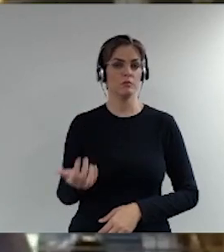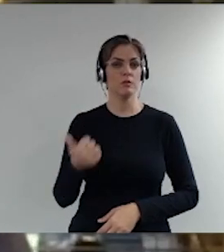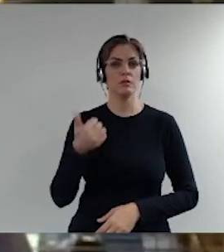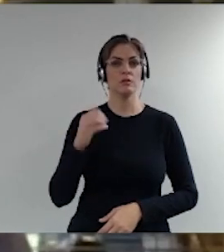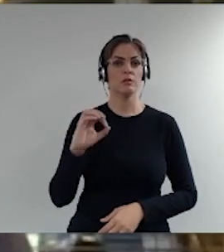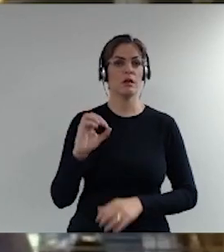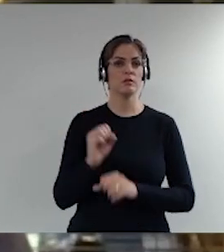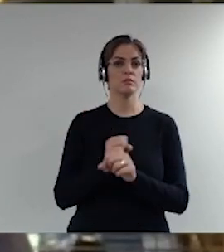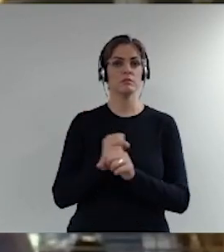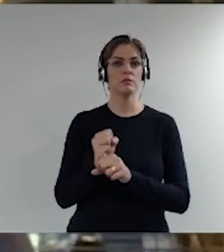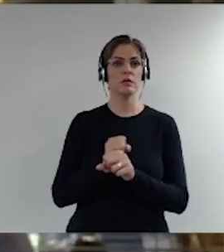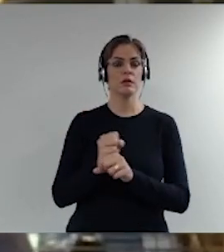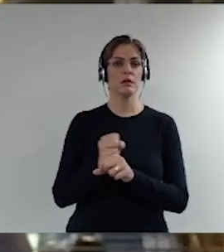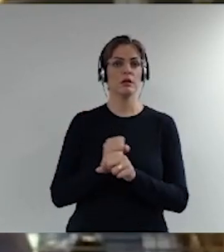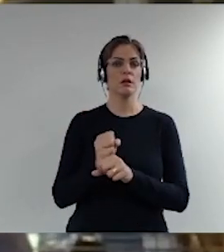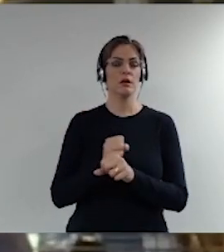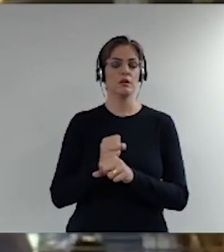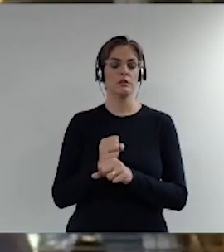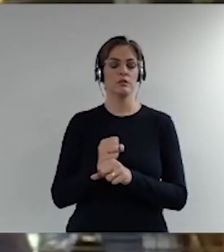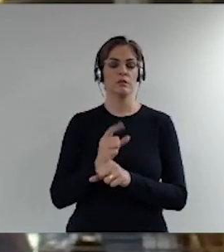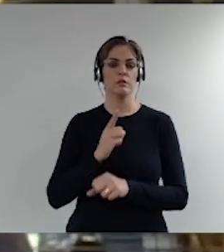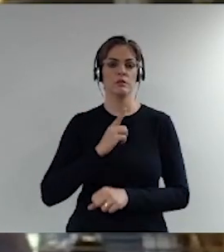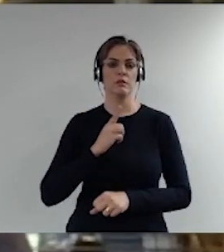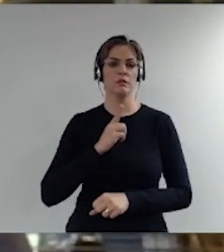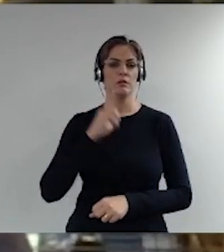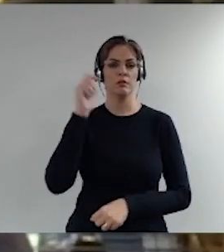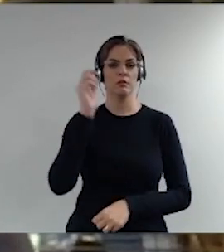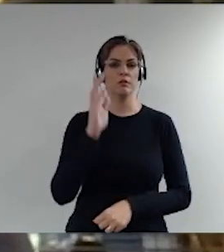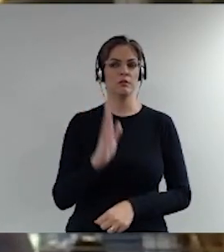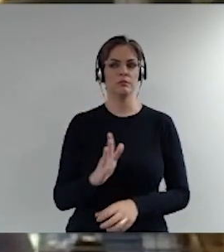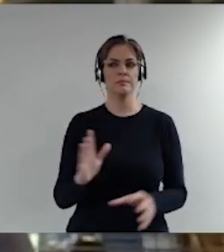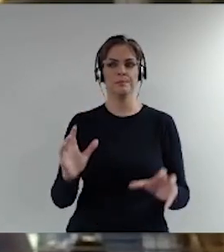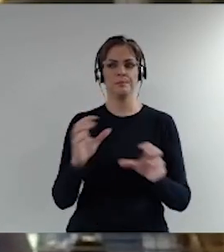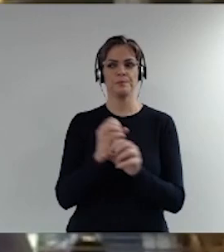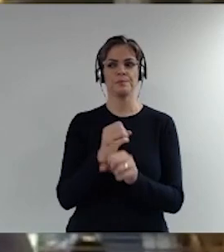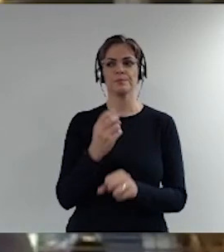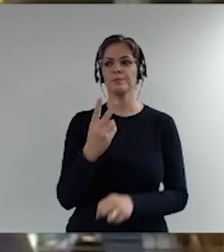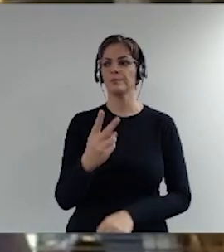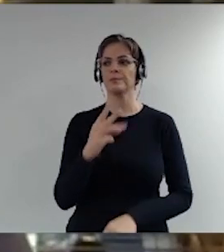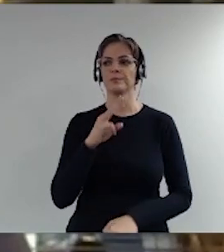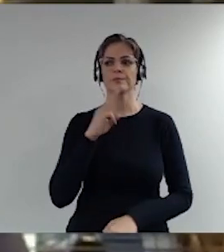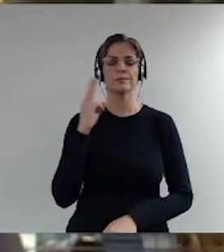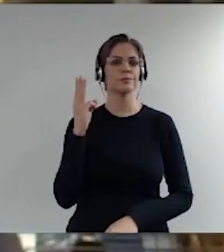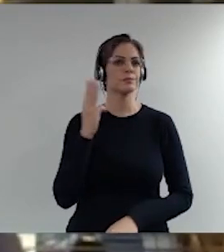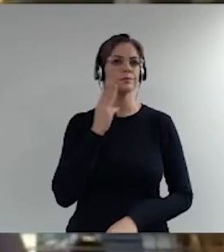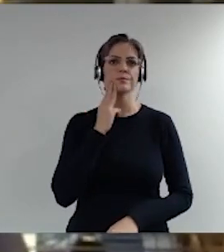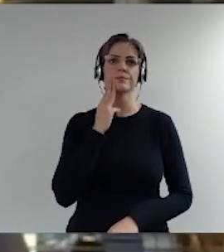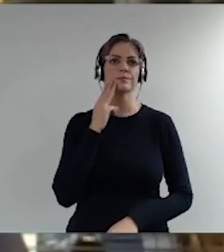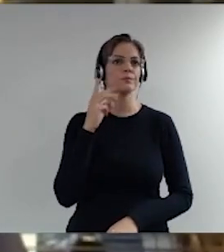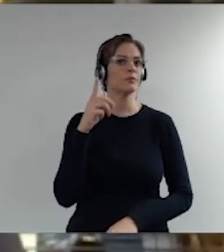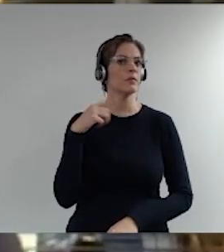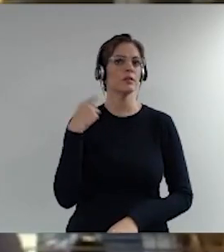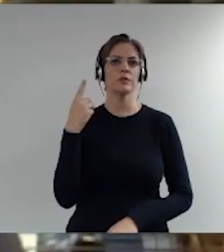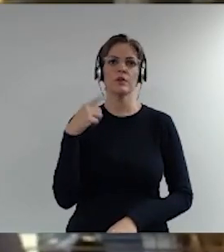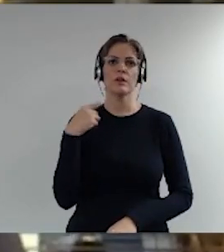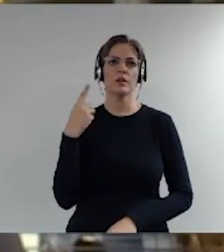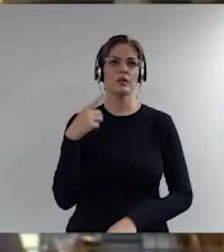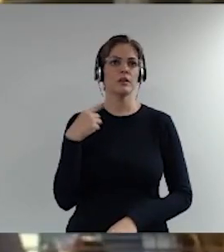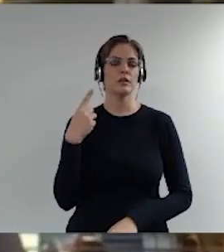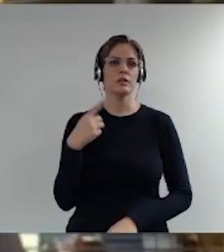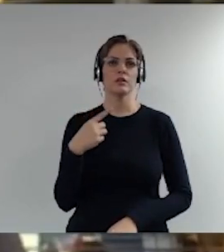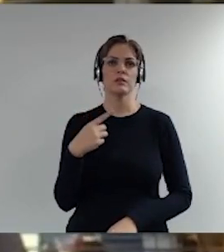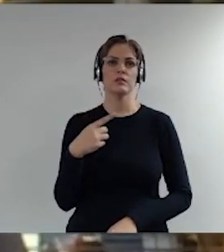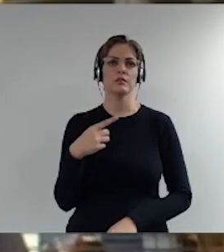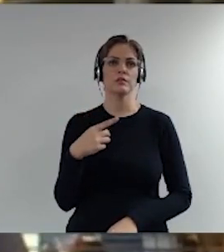anos, estarmos contando hoje no Brasil com 2 milhões de advogados inscritos na Ordem